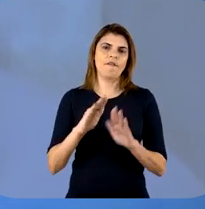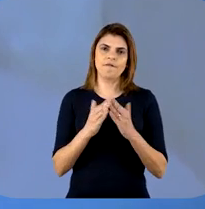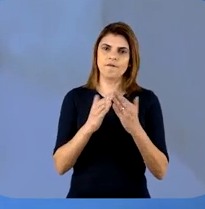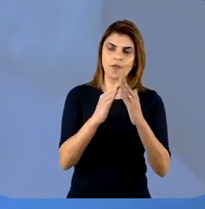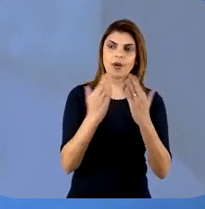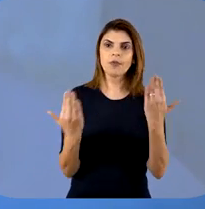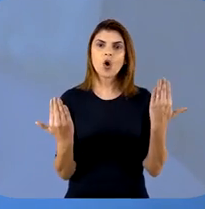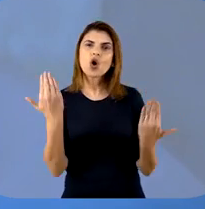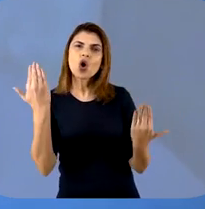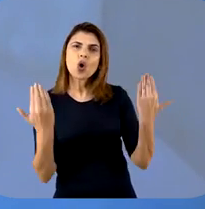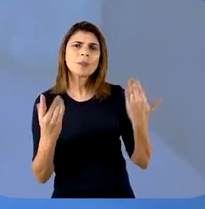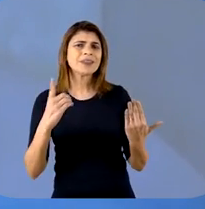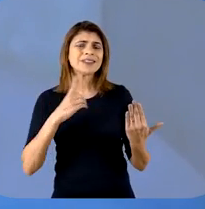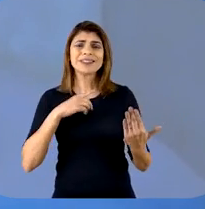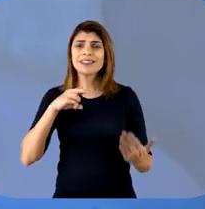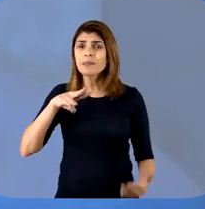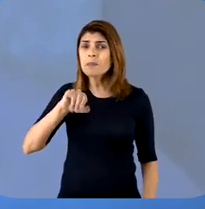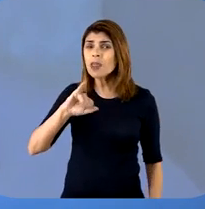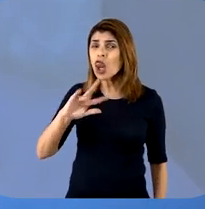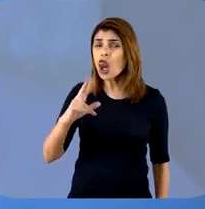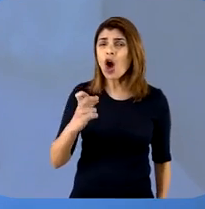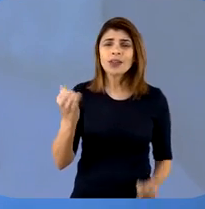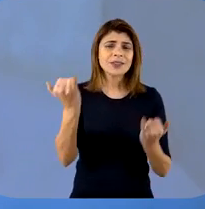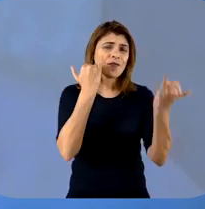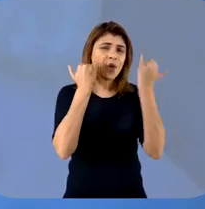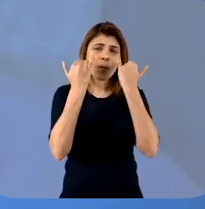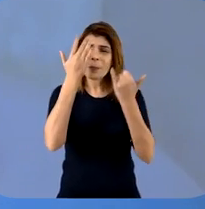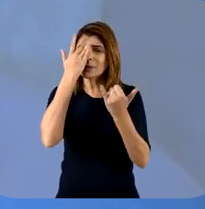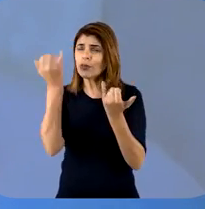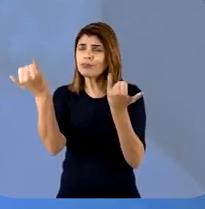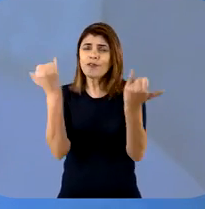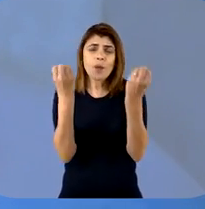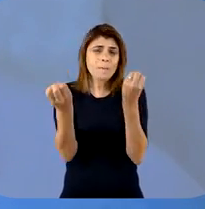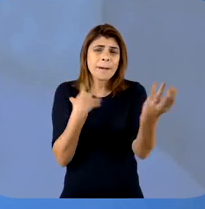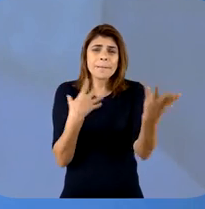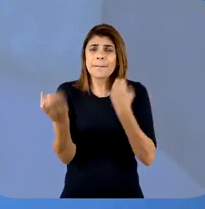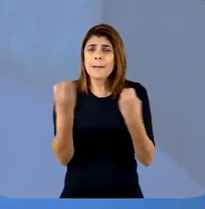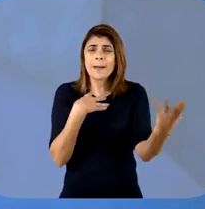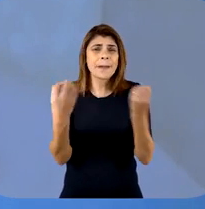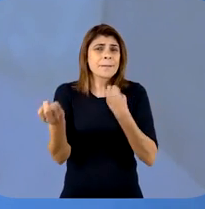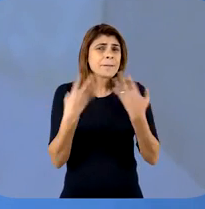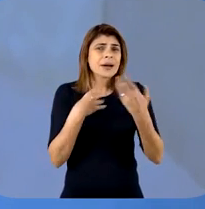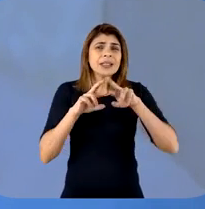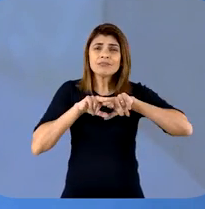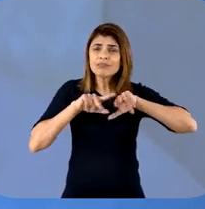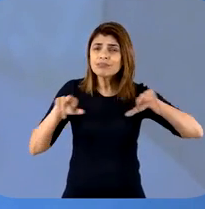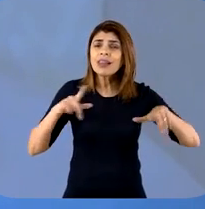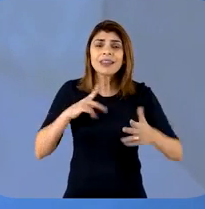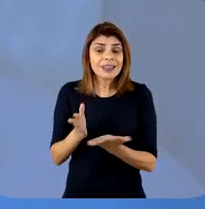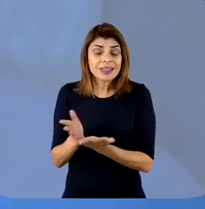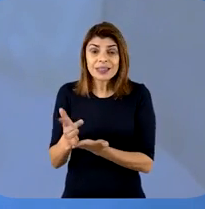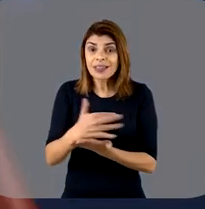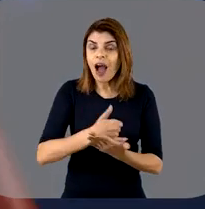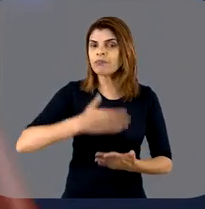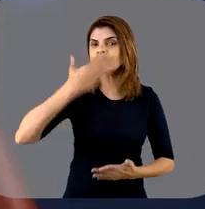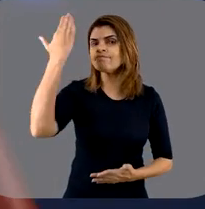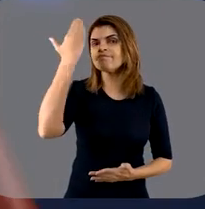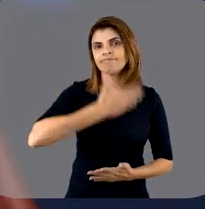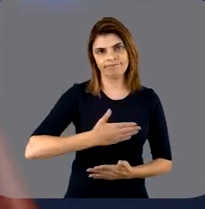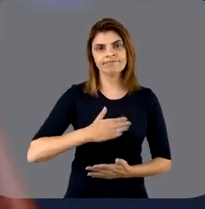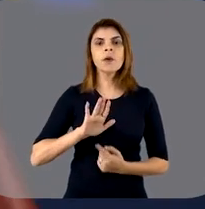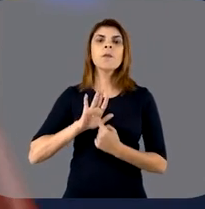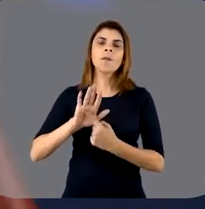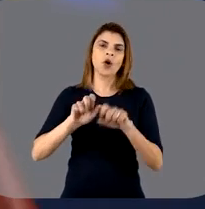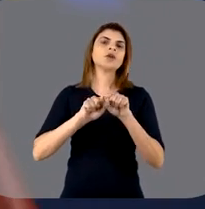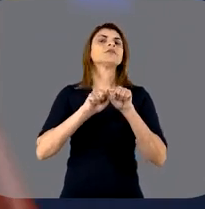Então, a gente tem milhões de informações e centenas, dezenas de dados mostrando o